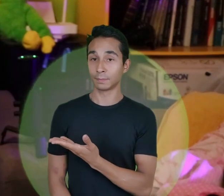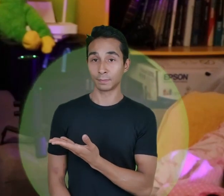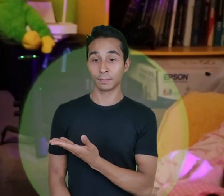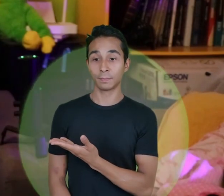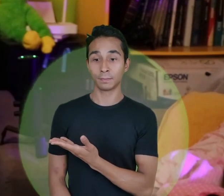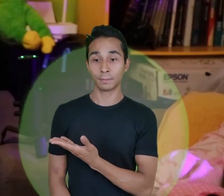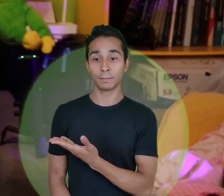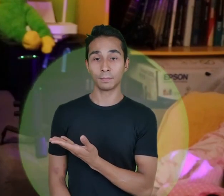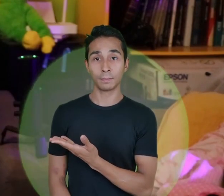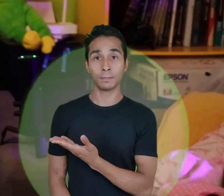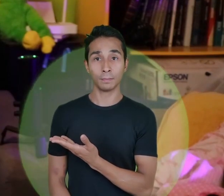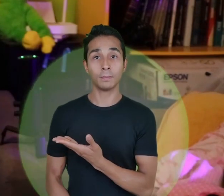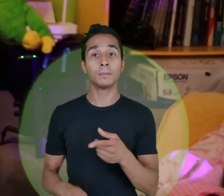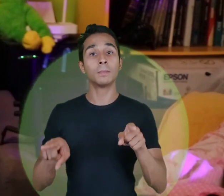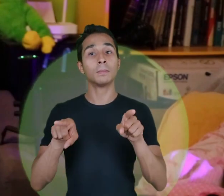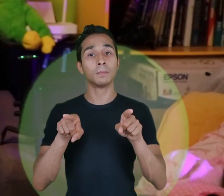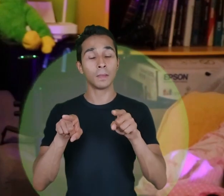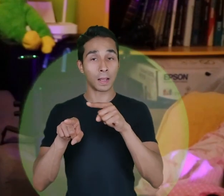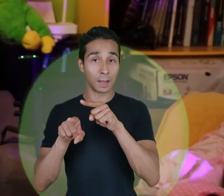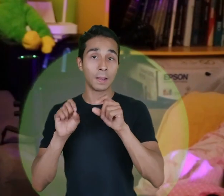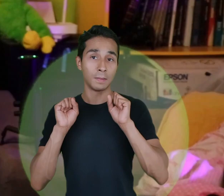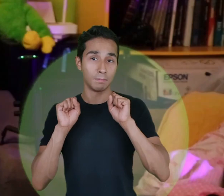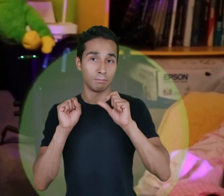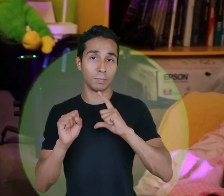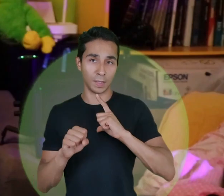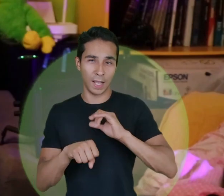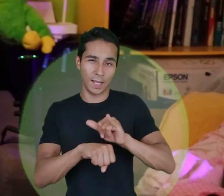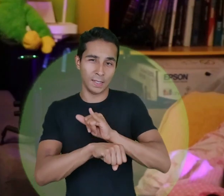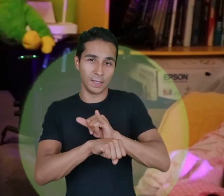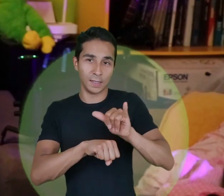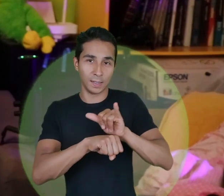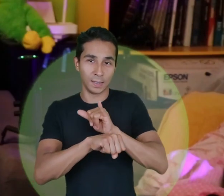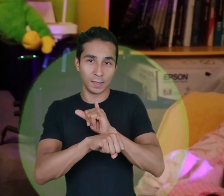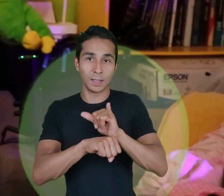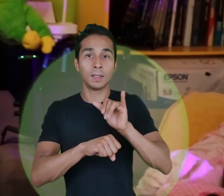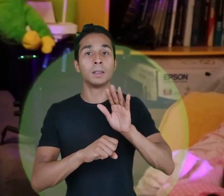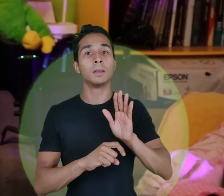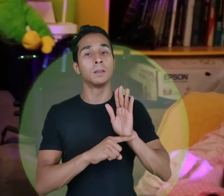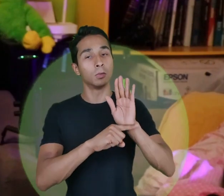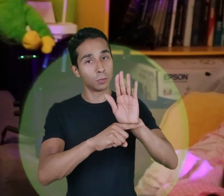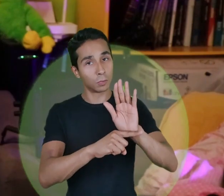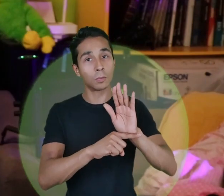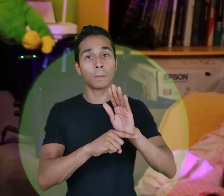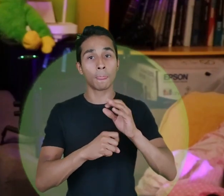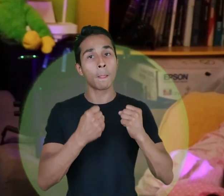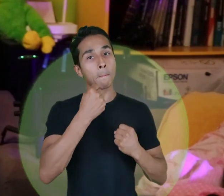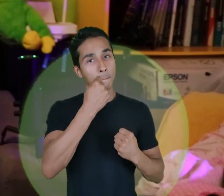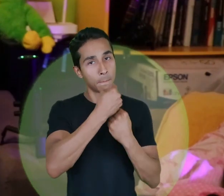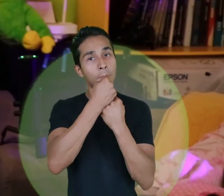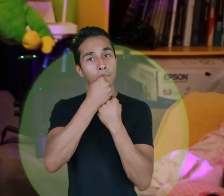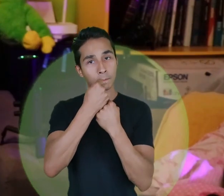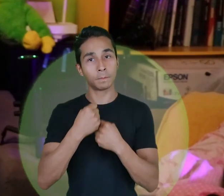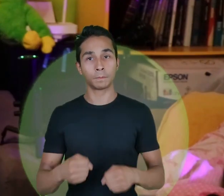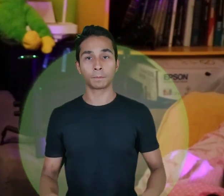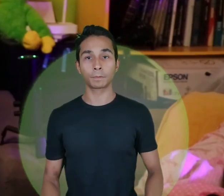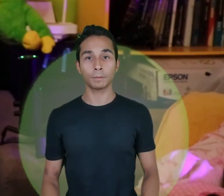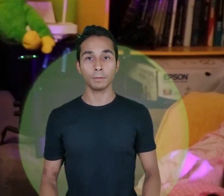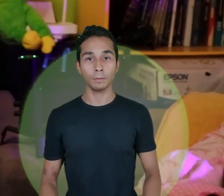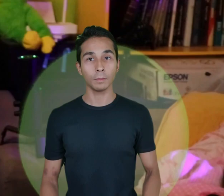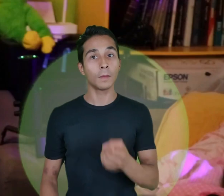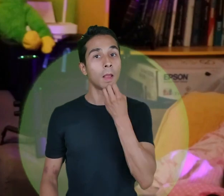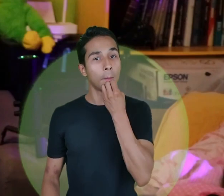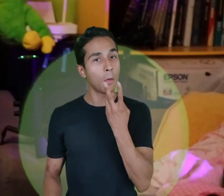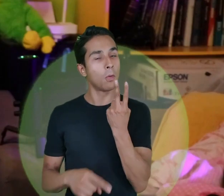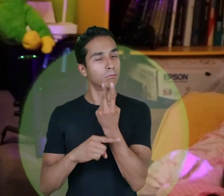é uma das mais conhecidas aí, e as próprias plataformas elas têm os seus mecanismos, né, de membros ou de apoios direto.